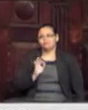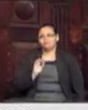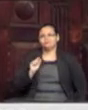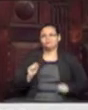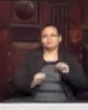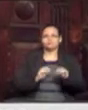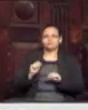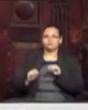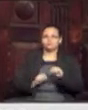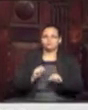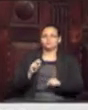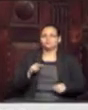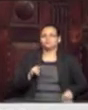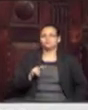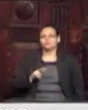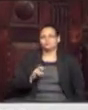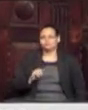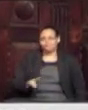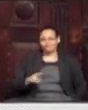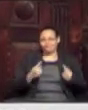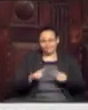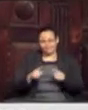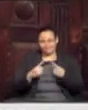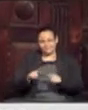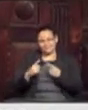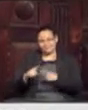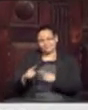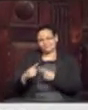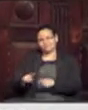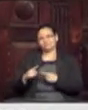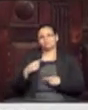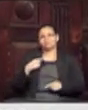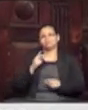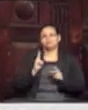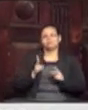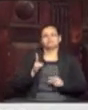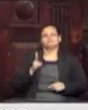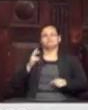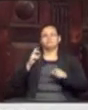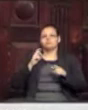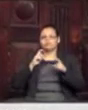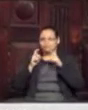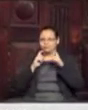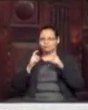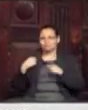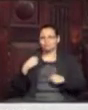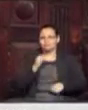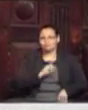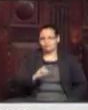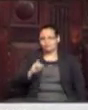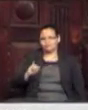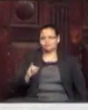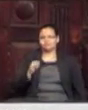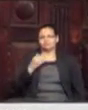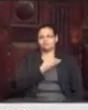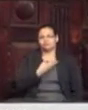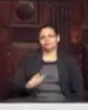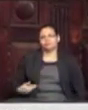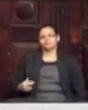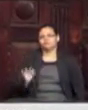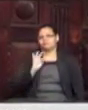que eu vou perturbar a paciência e toda a sessão eu vou falar. O governo